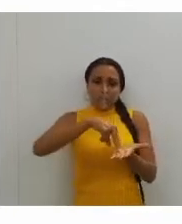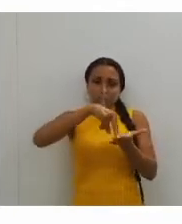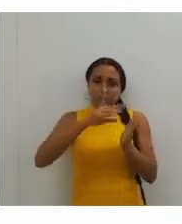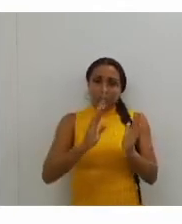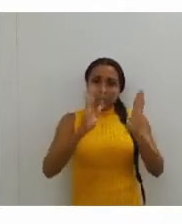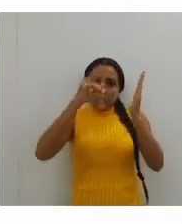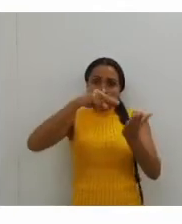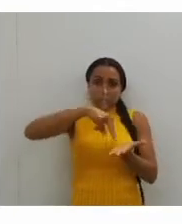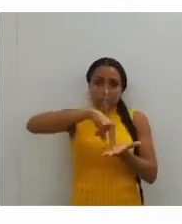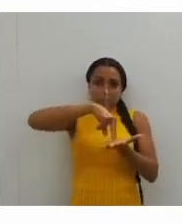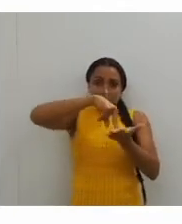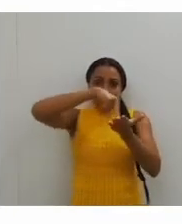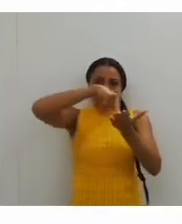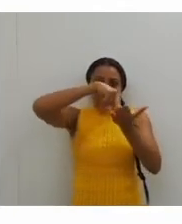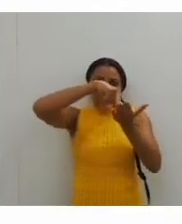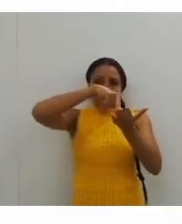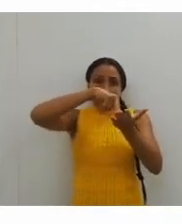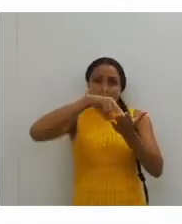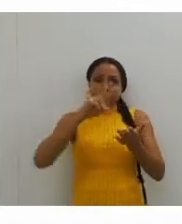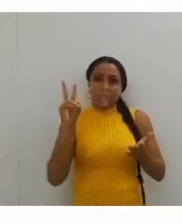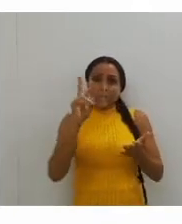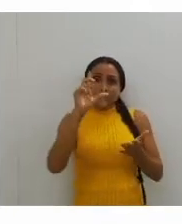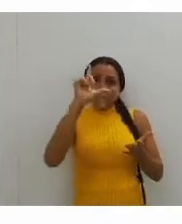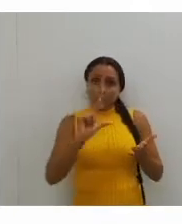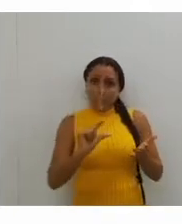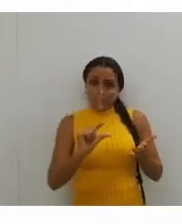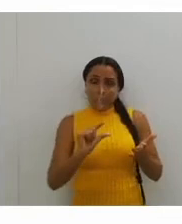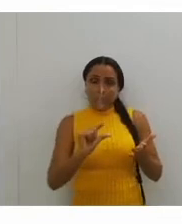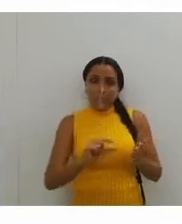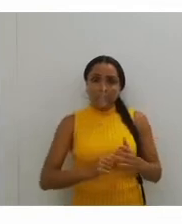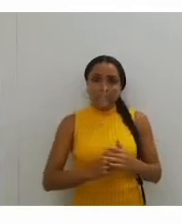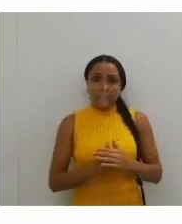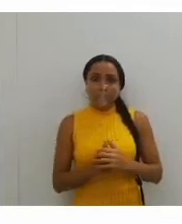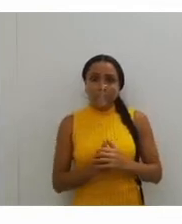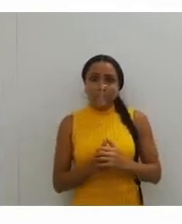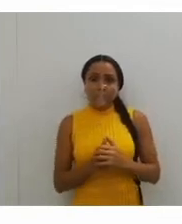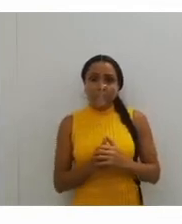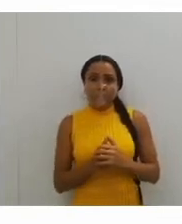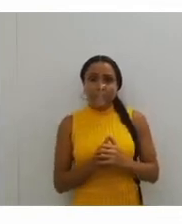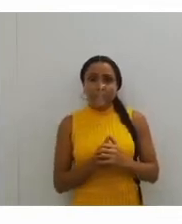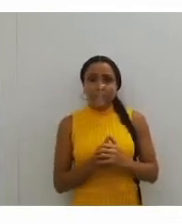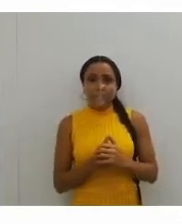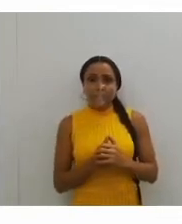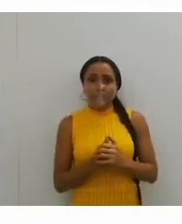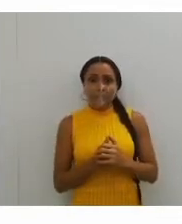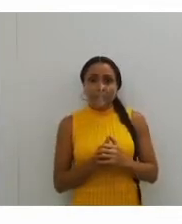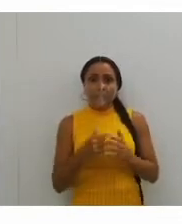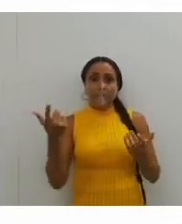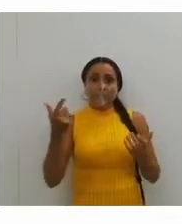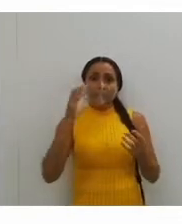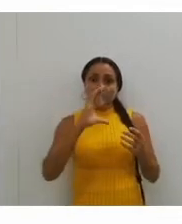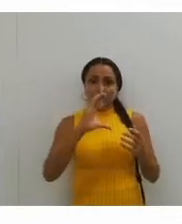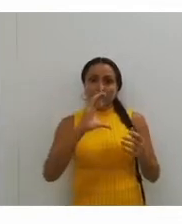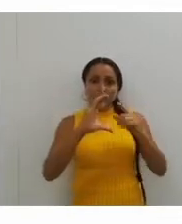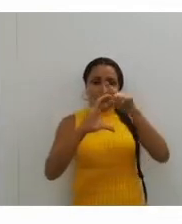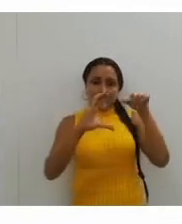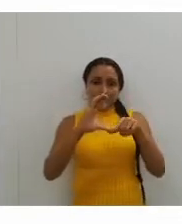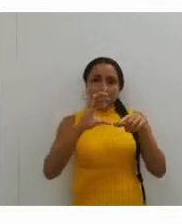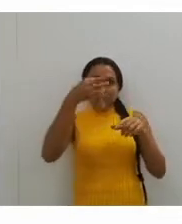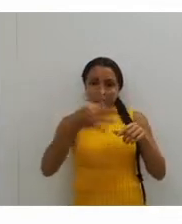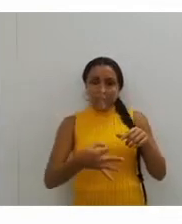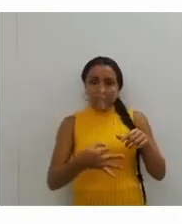movimento retardado, nós temos a normal é maior do que o peso da pessoa? Não. Letra C, a normal